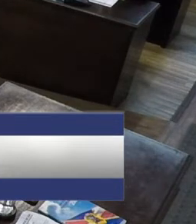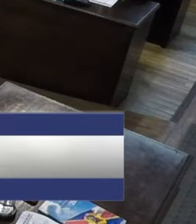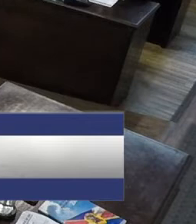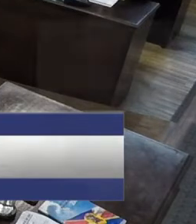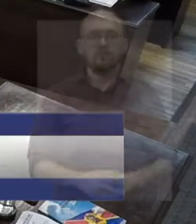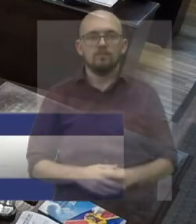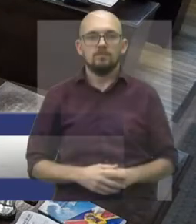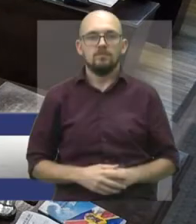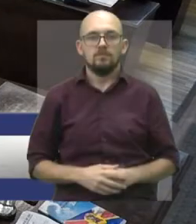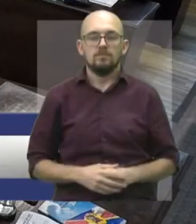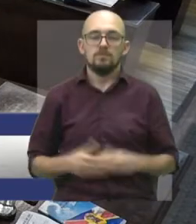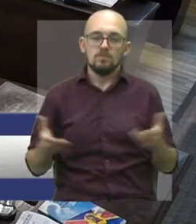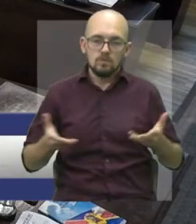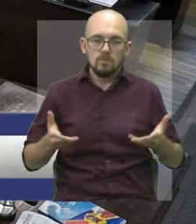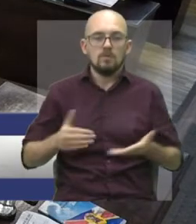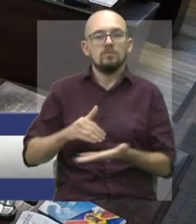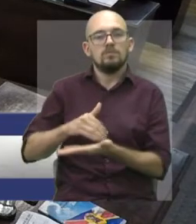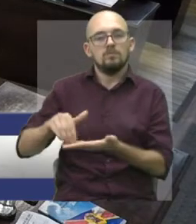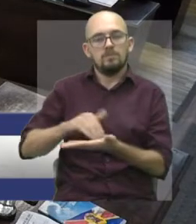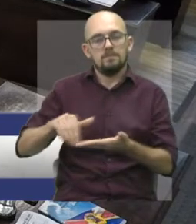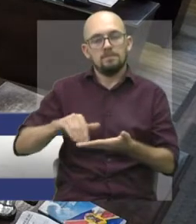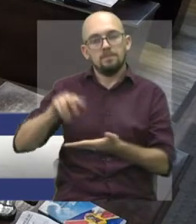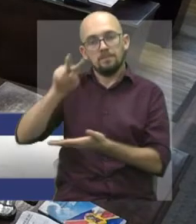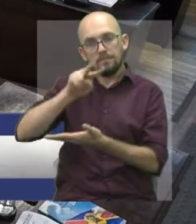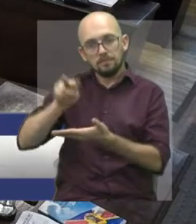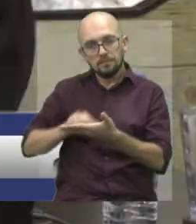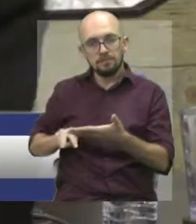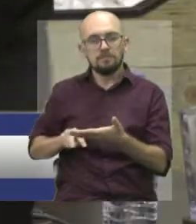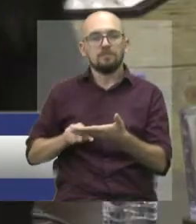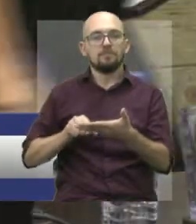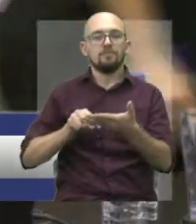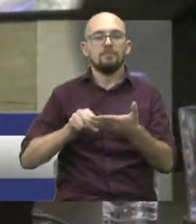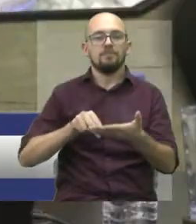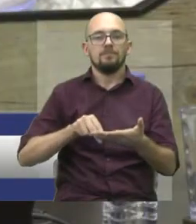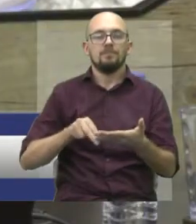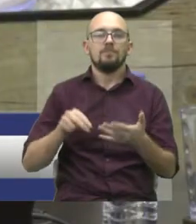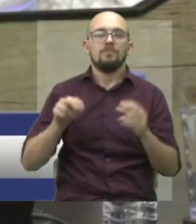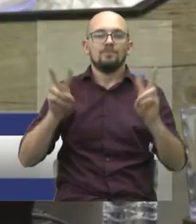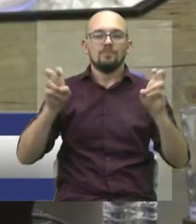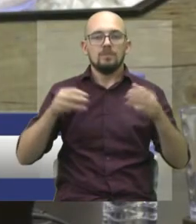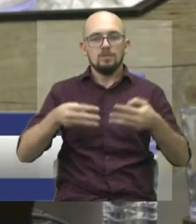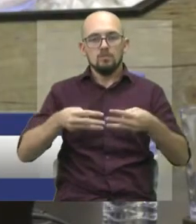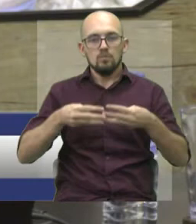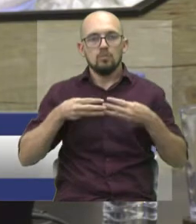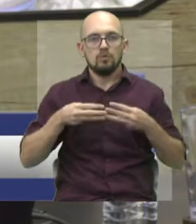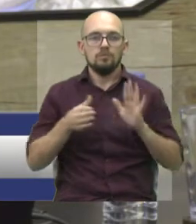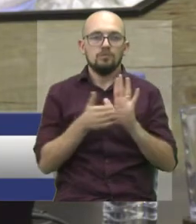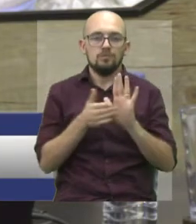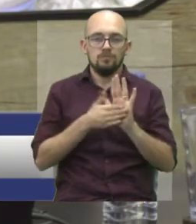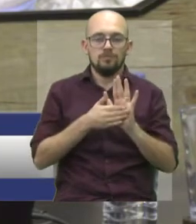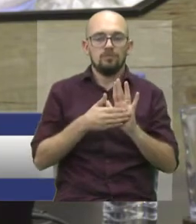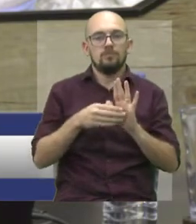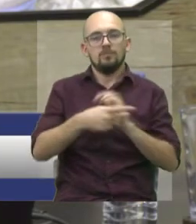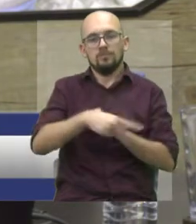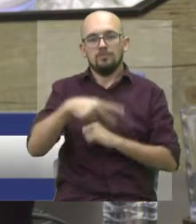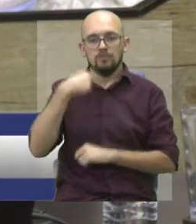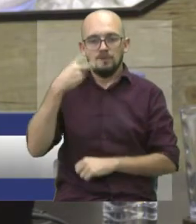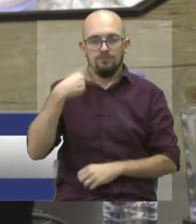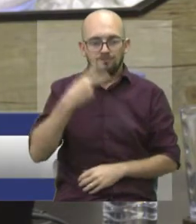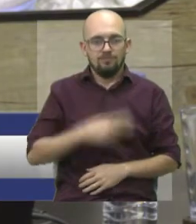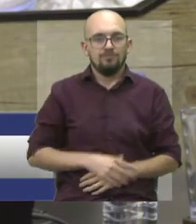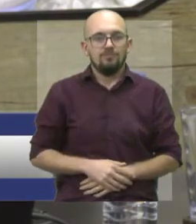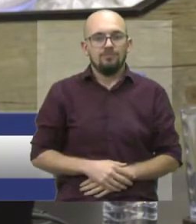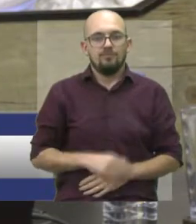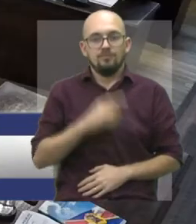Agora o senhor secretário fará a leitura da moção proposto pelos senhores vereadores.